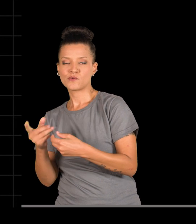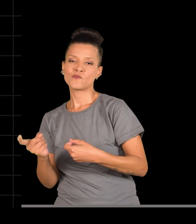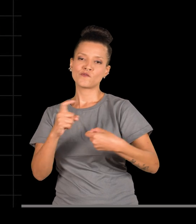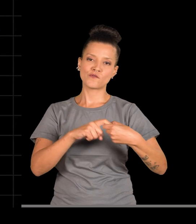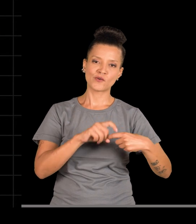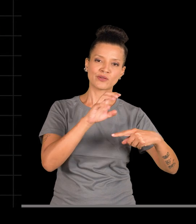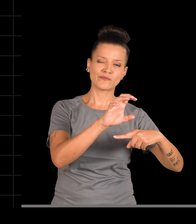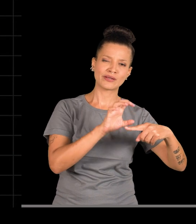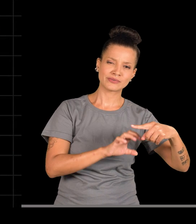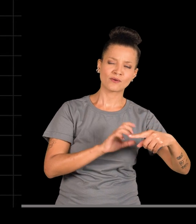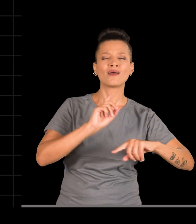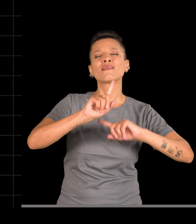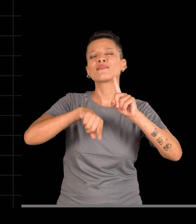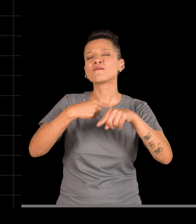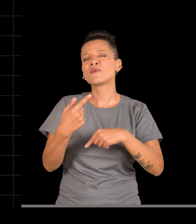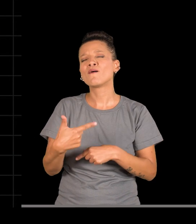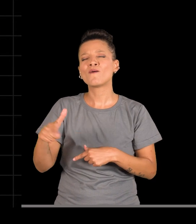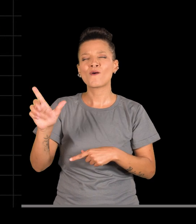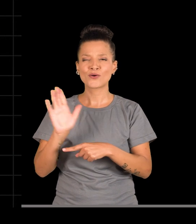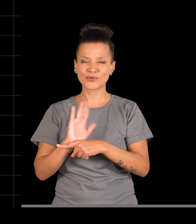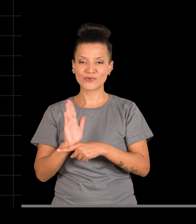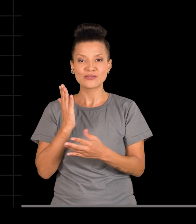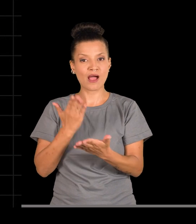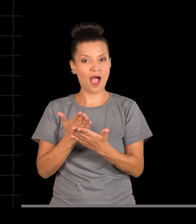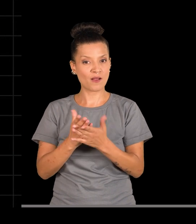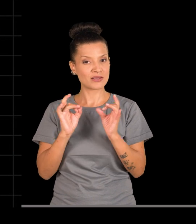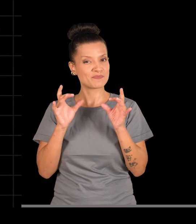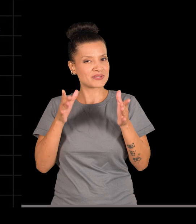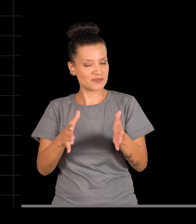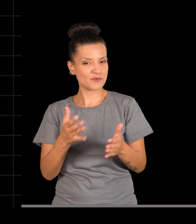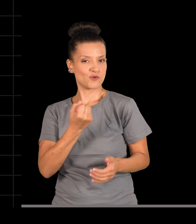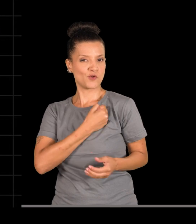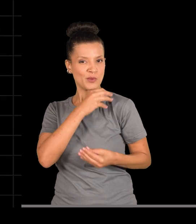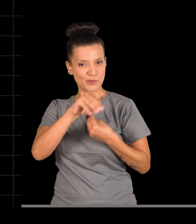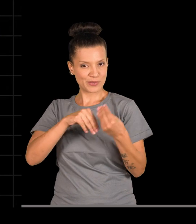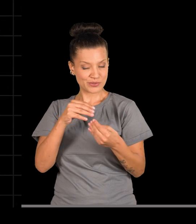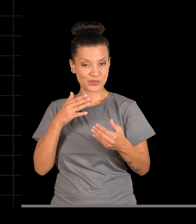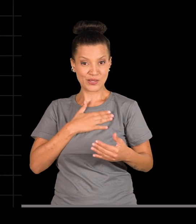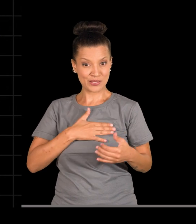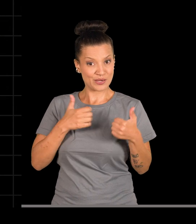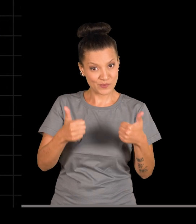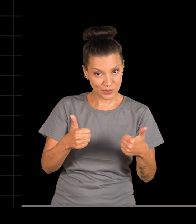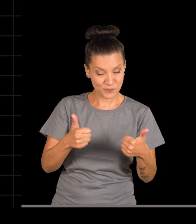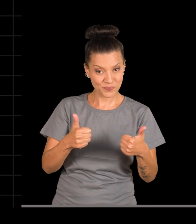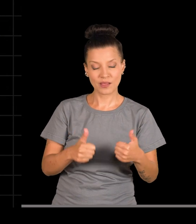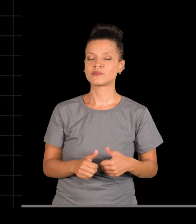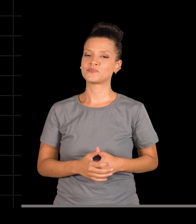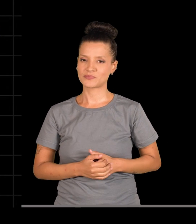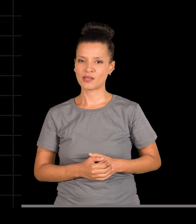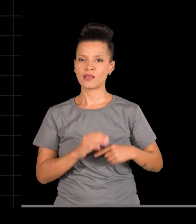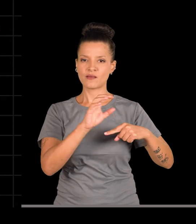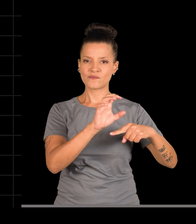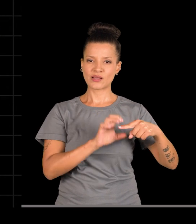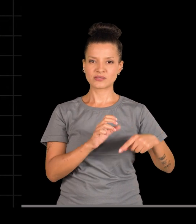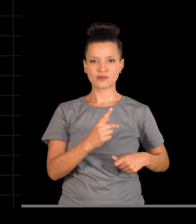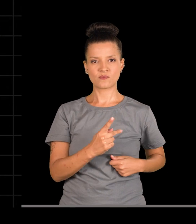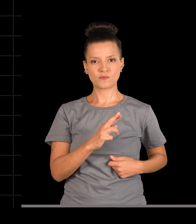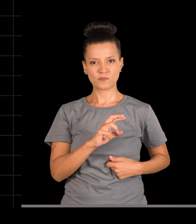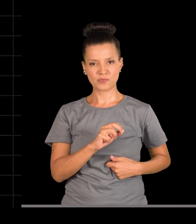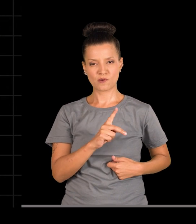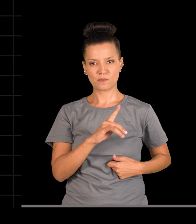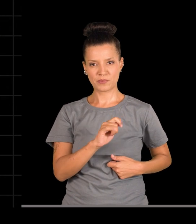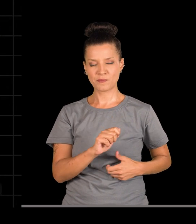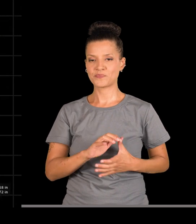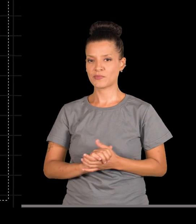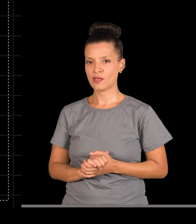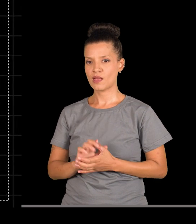número misto, mas a gente ainda vai ver aqui no Matemática Rio uma aula específica sobre número misto. Tranquilo? Então a gente viu aí fração própria, fração imprópria, um pouquinho